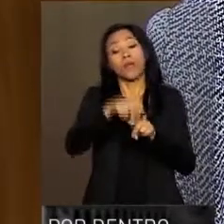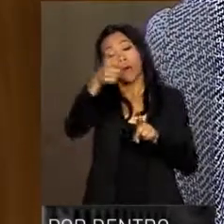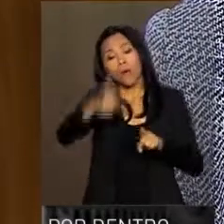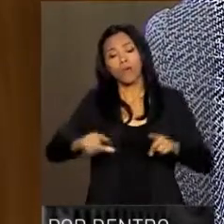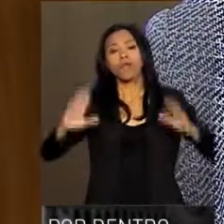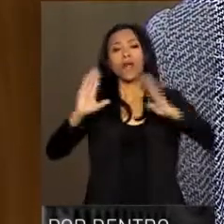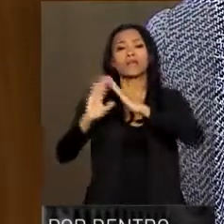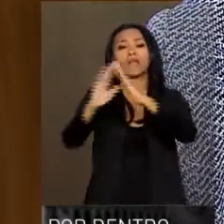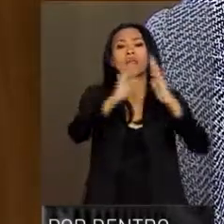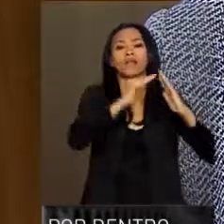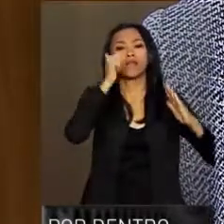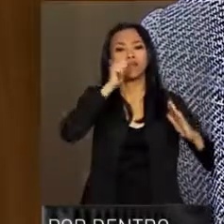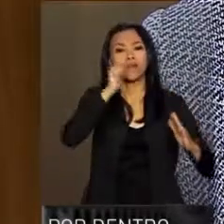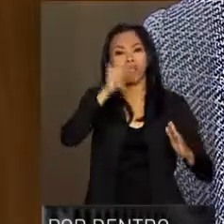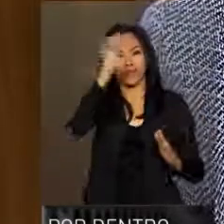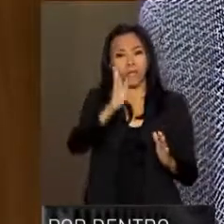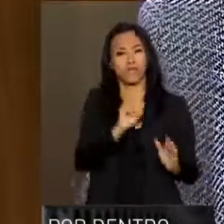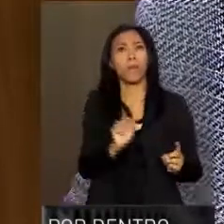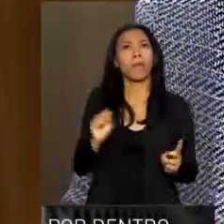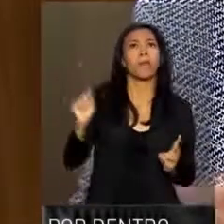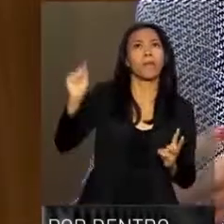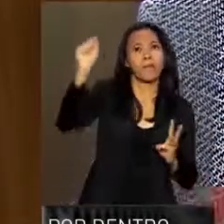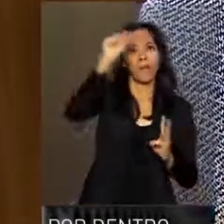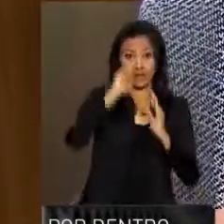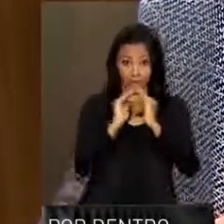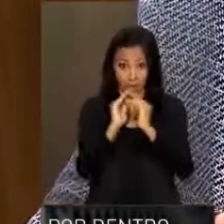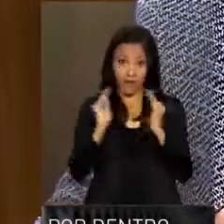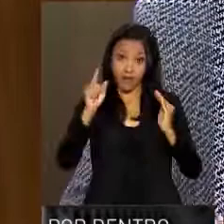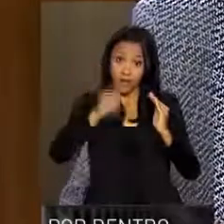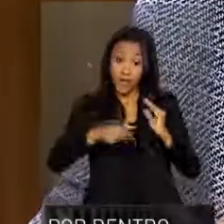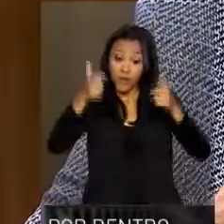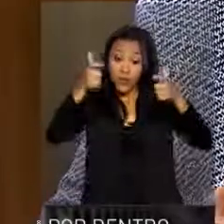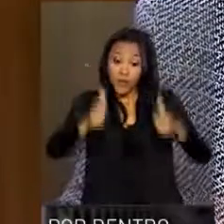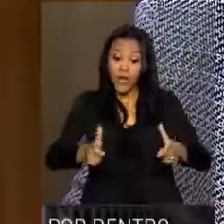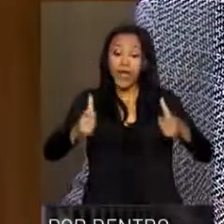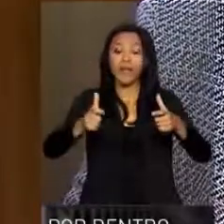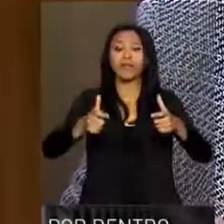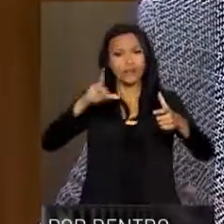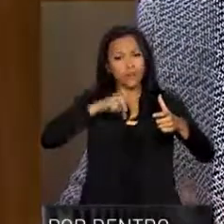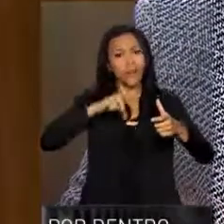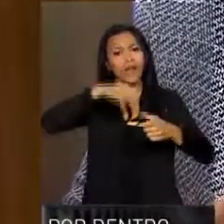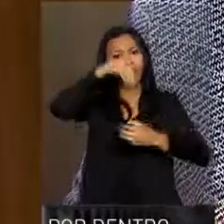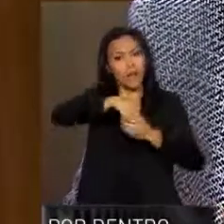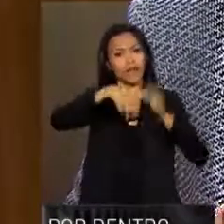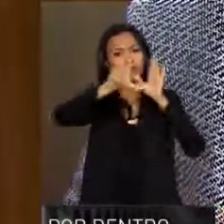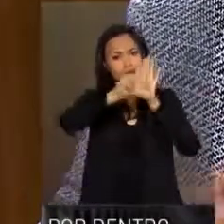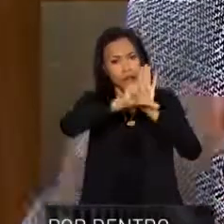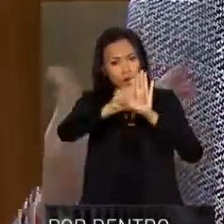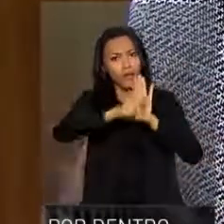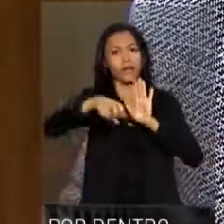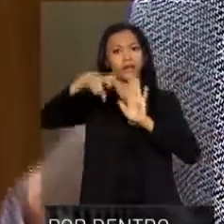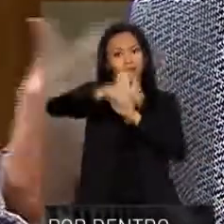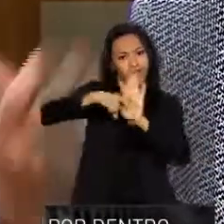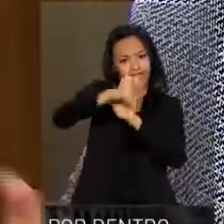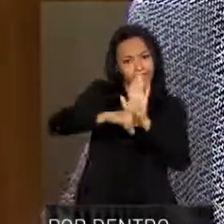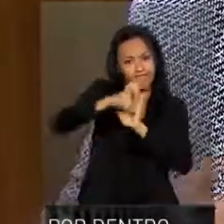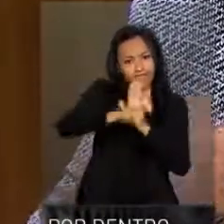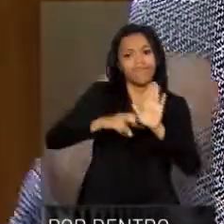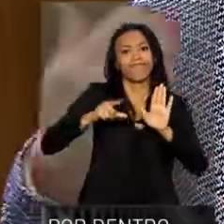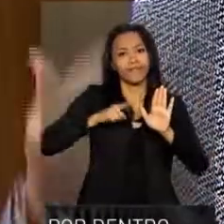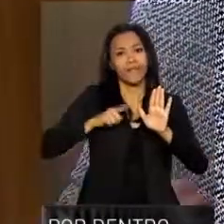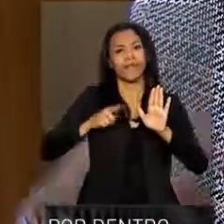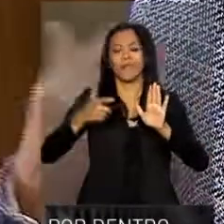que na verdade essas casas ela é um espaço integrado que está previsto na lei maria da penha lei maria da penha diz espaço integrado